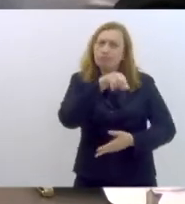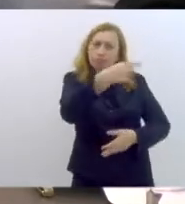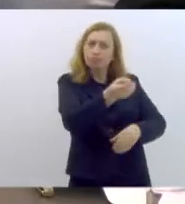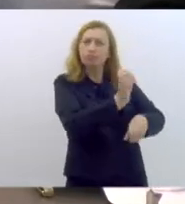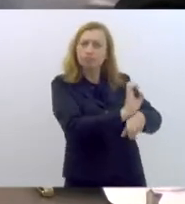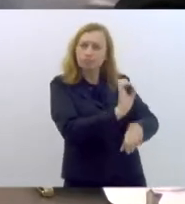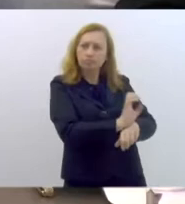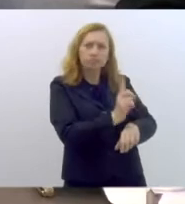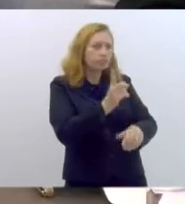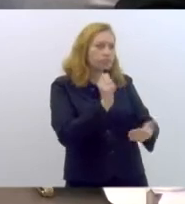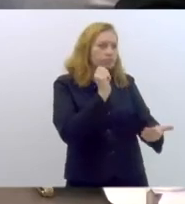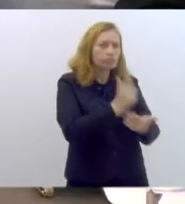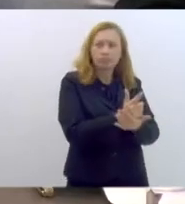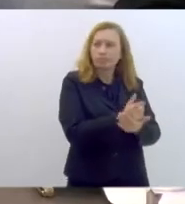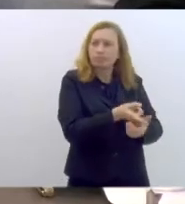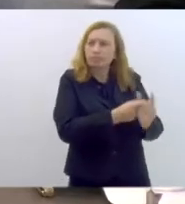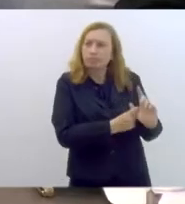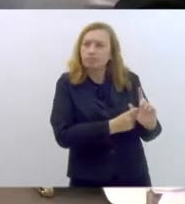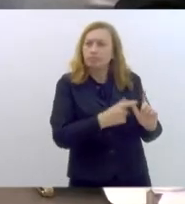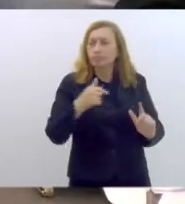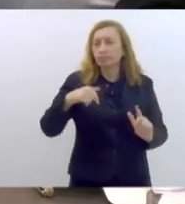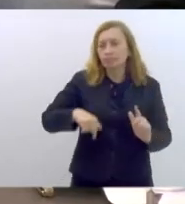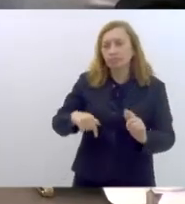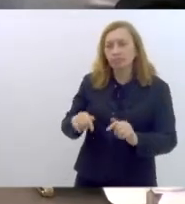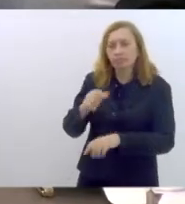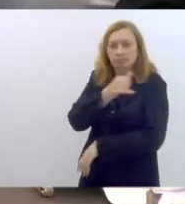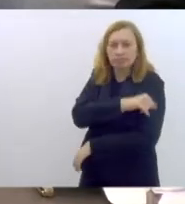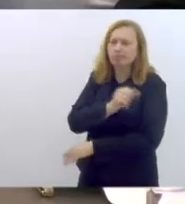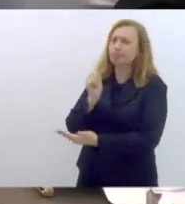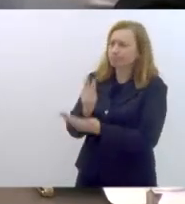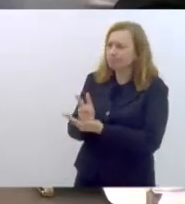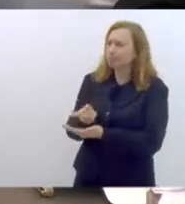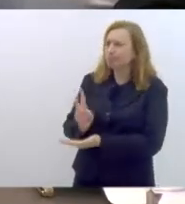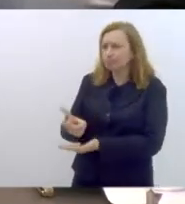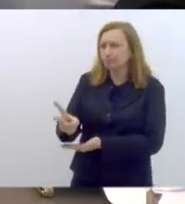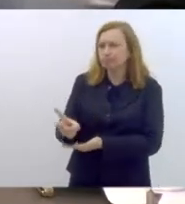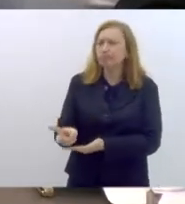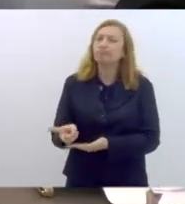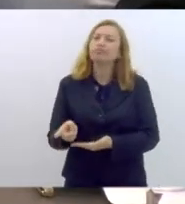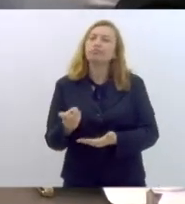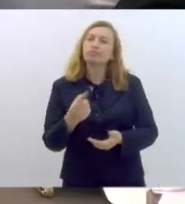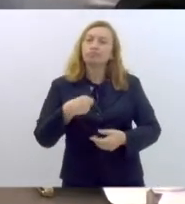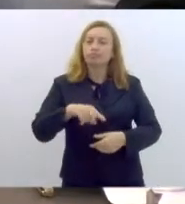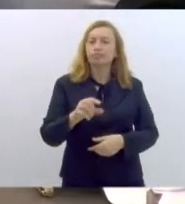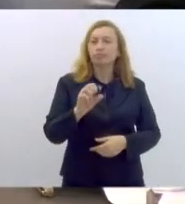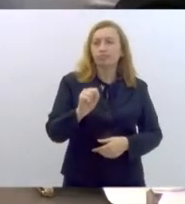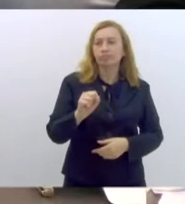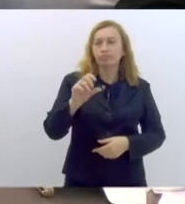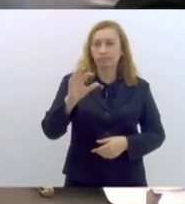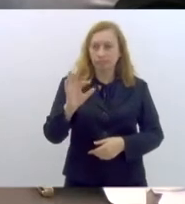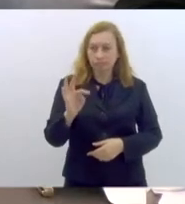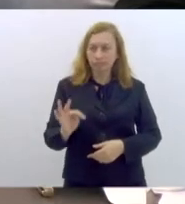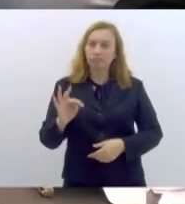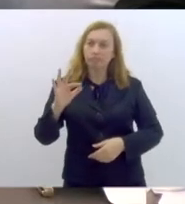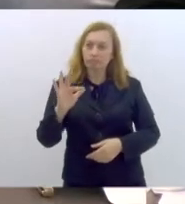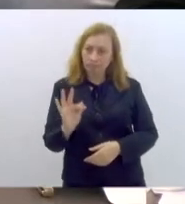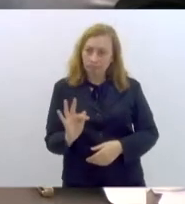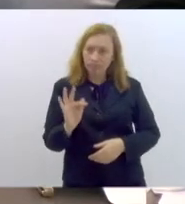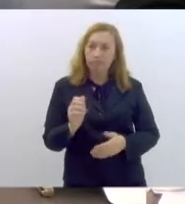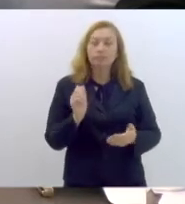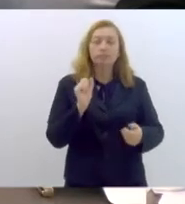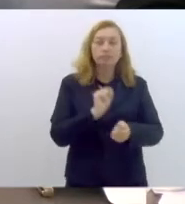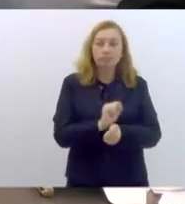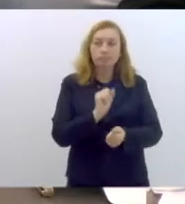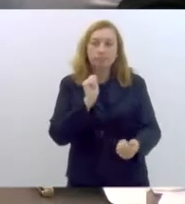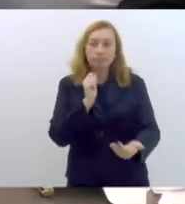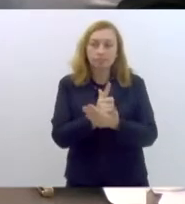estados estão sem pagar dívida e o Estado do Rio de Janeiro está pagando dívida. Então, buscamos no STF uma liminar para que a gente pudesse parar de pagar